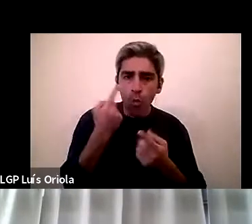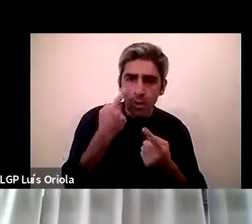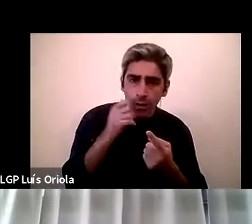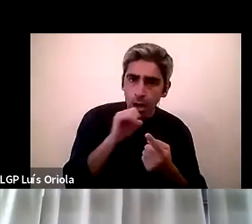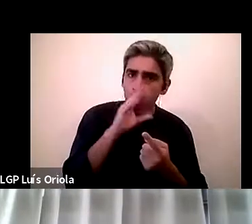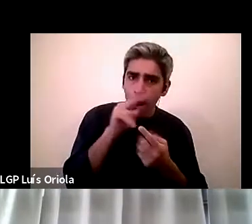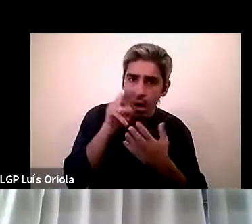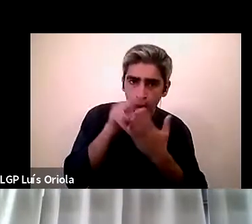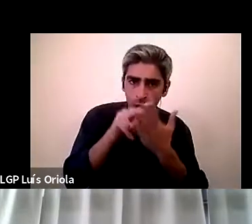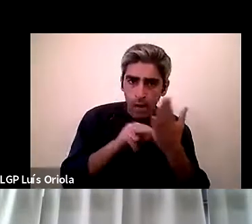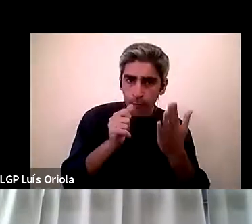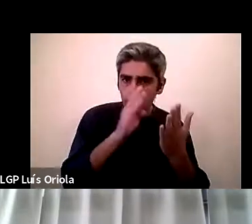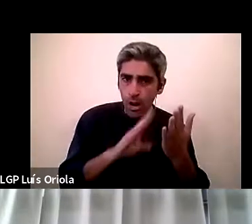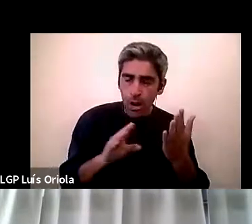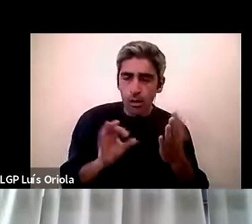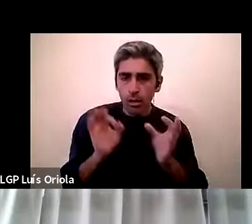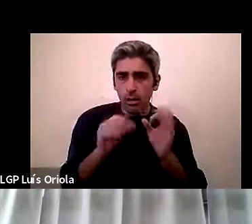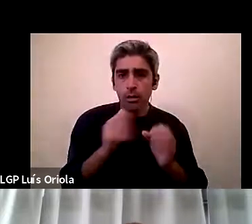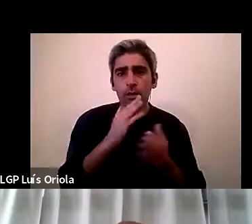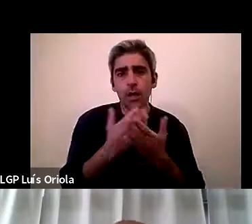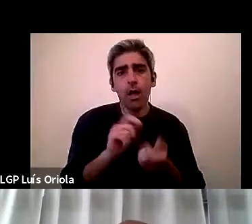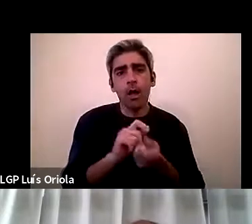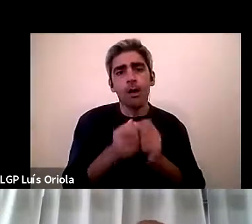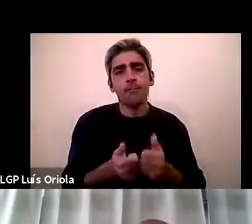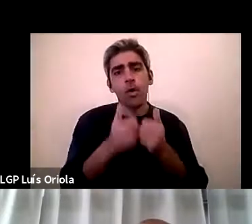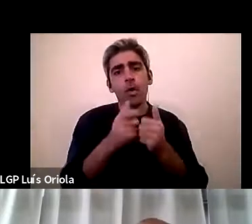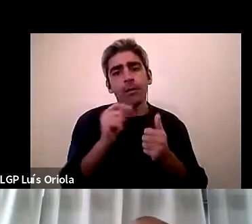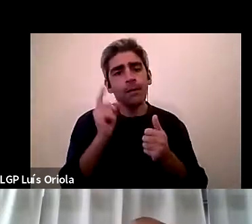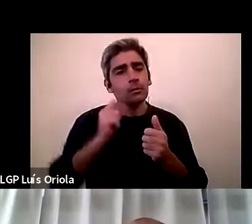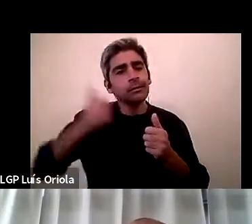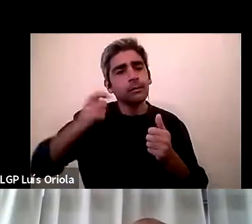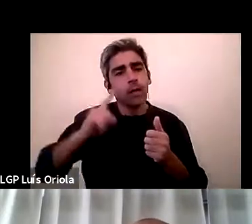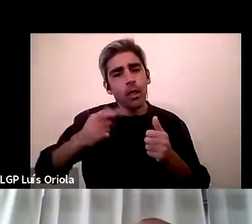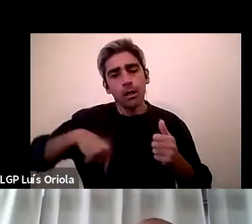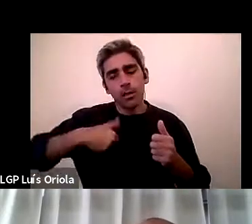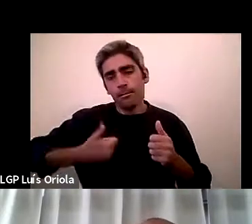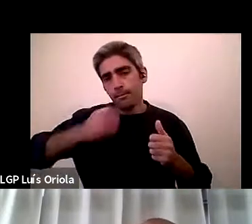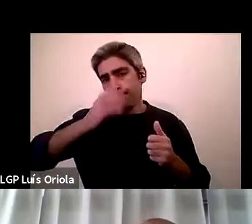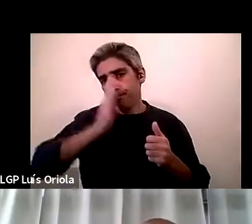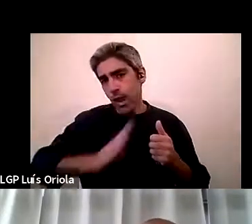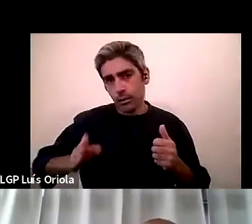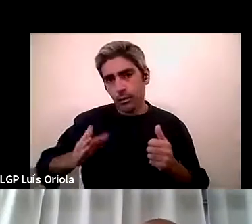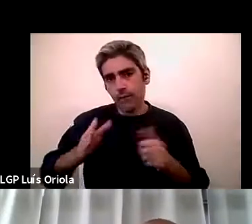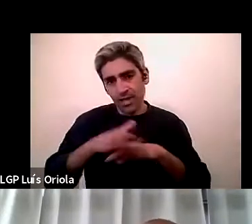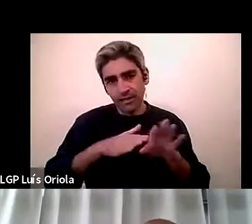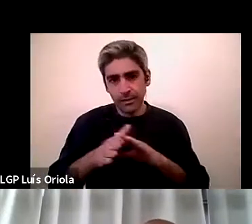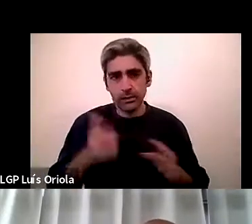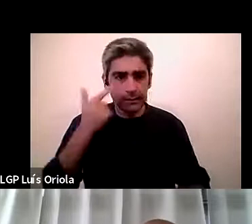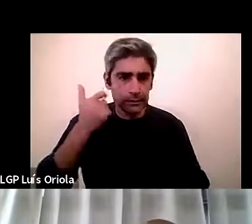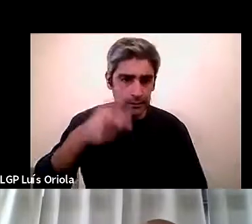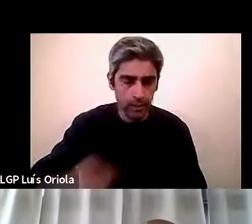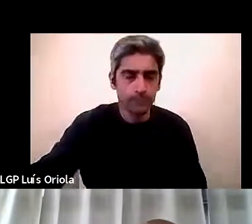boas práticas e podermos contribuir para a sua melhoria, o importante mesmo é pôr as boas práticas em prática. Não é?